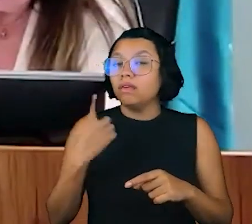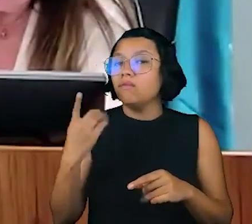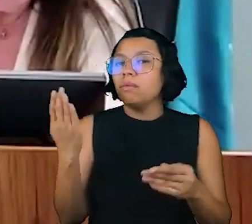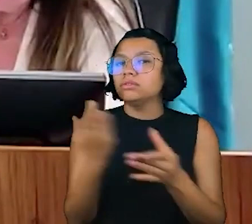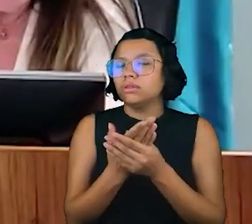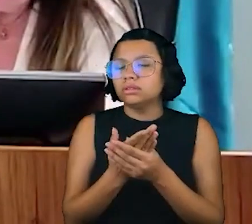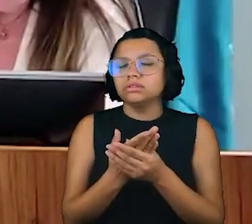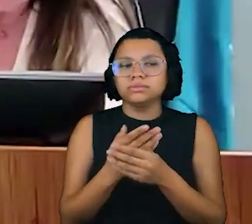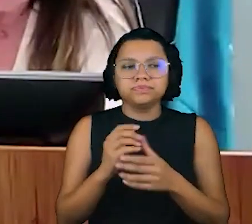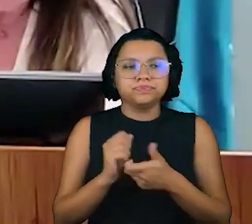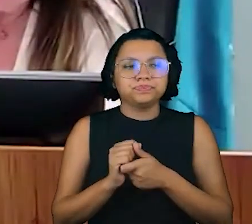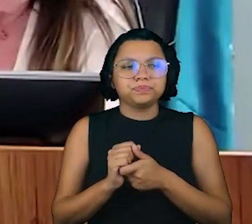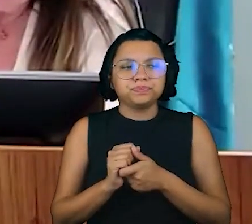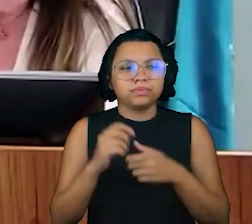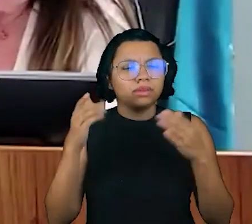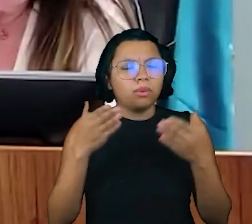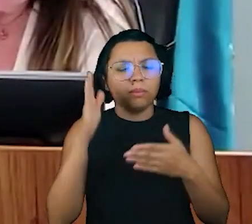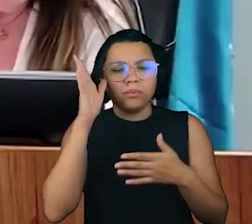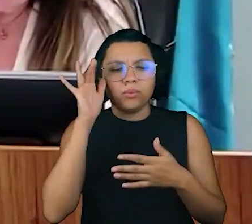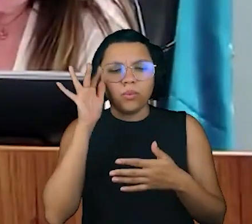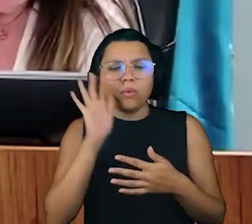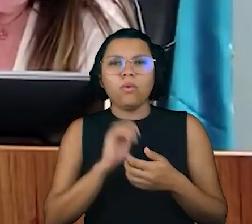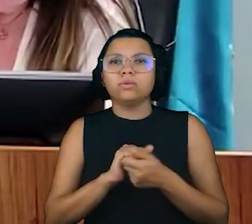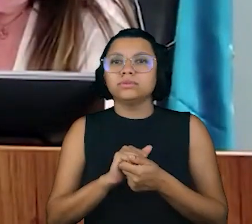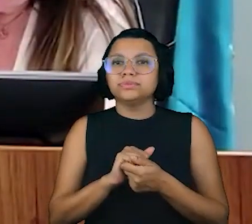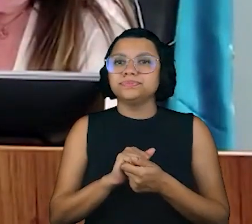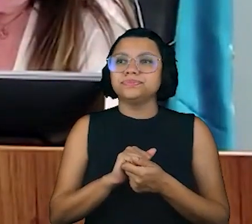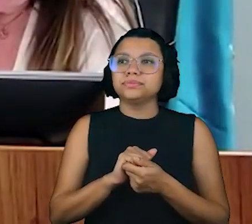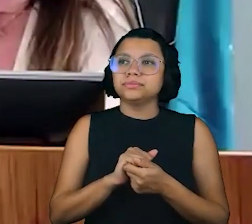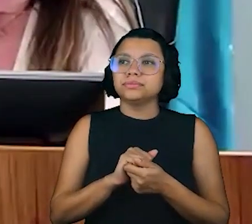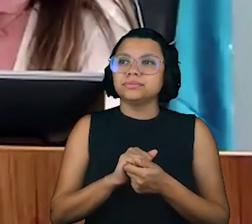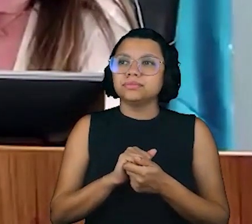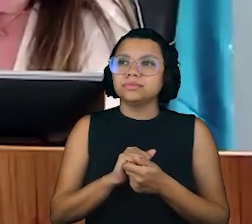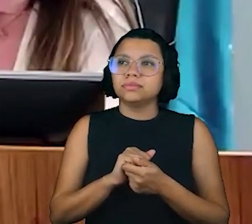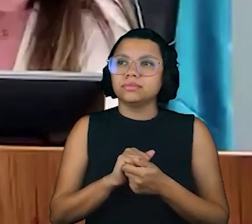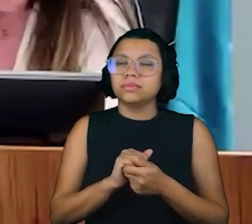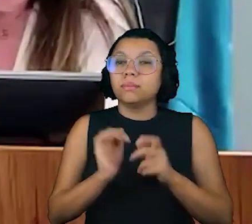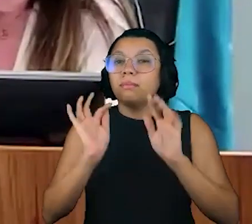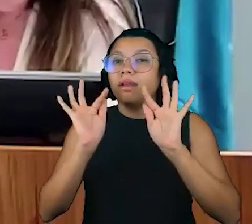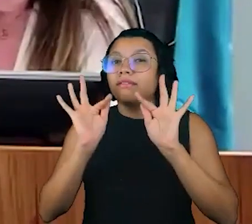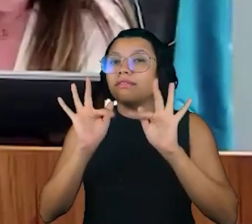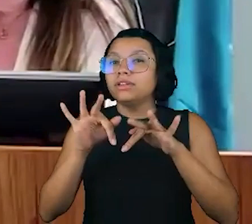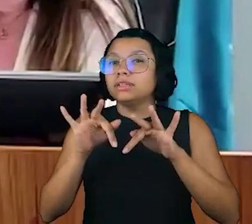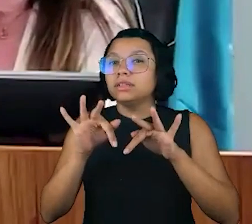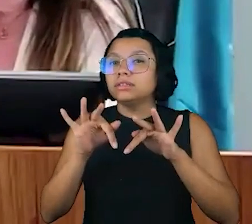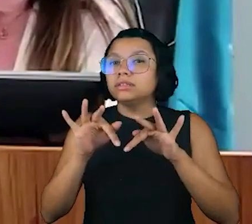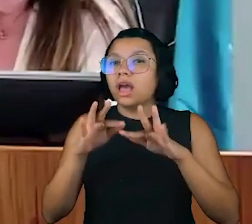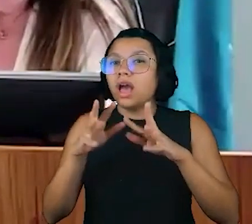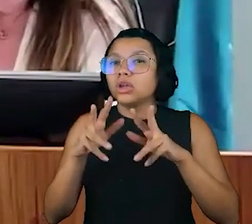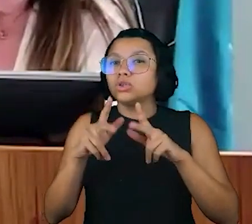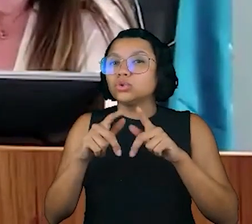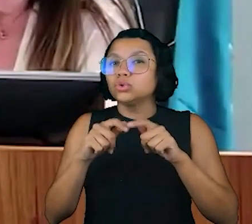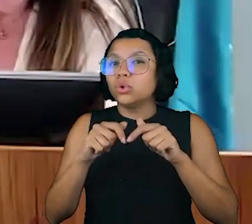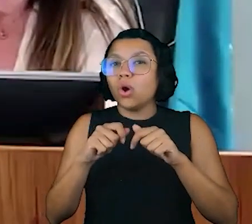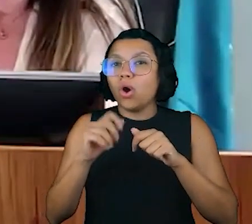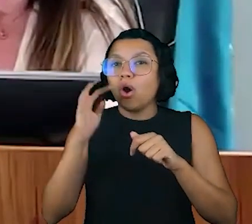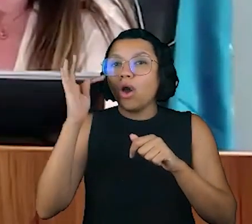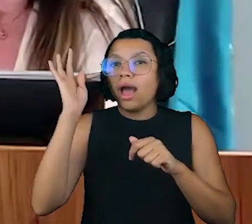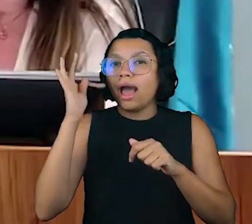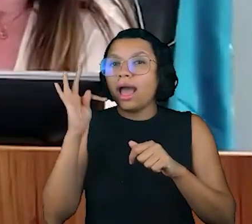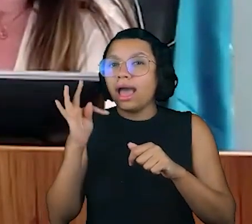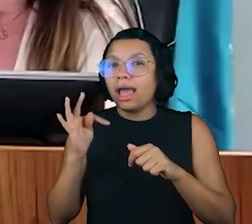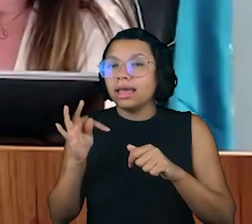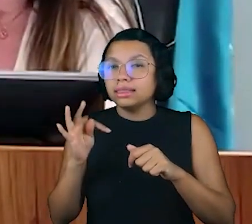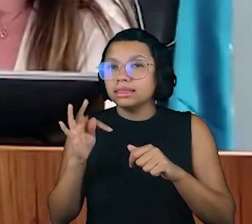curioso, em que, para finalizar toda a tese fática